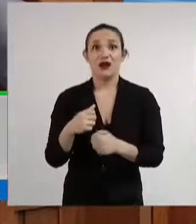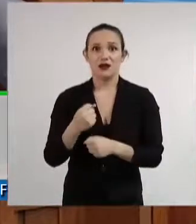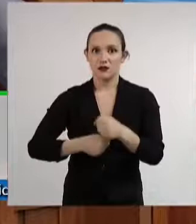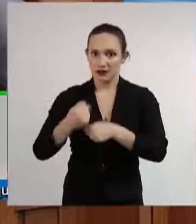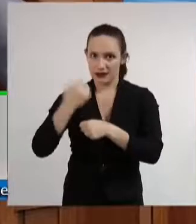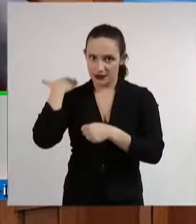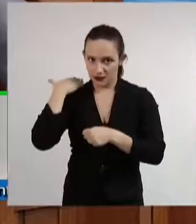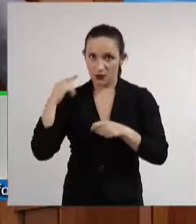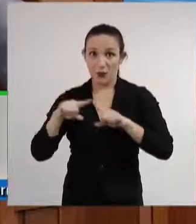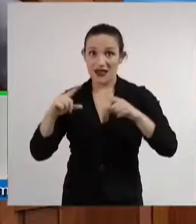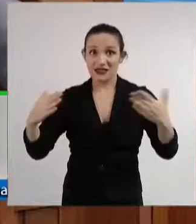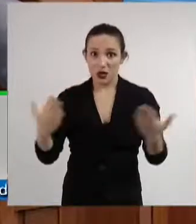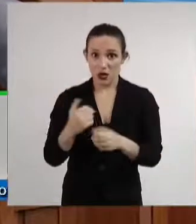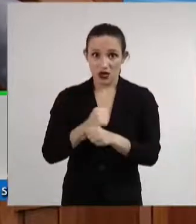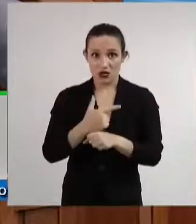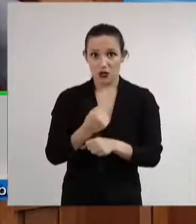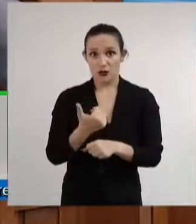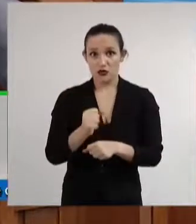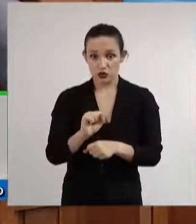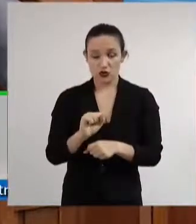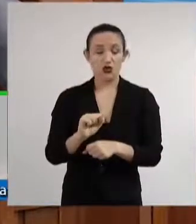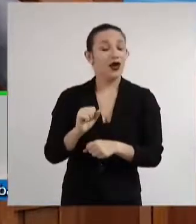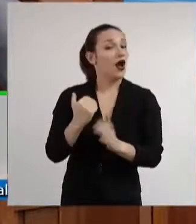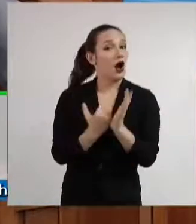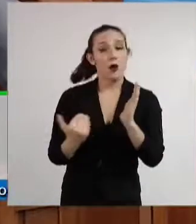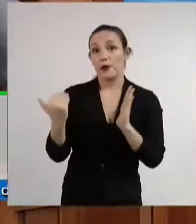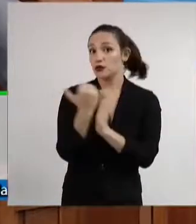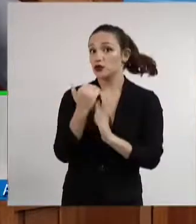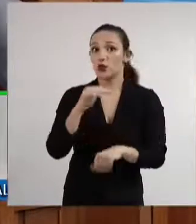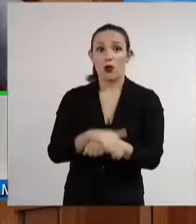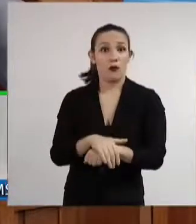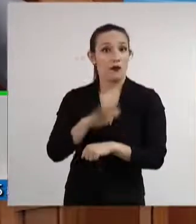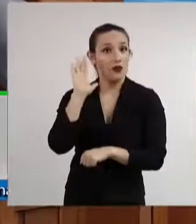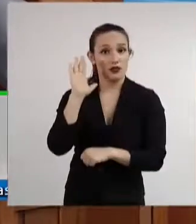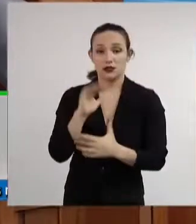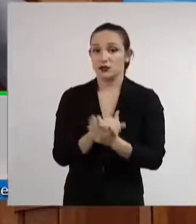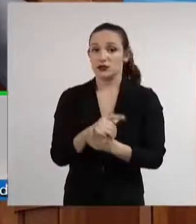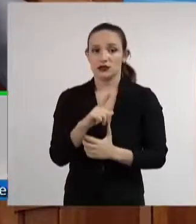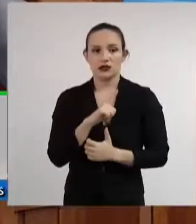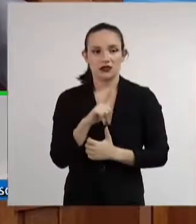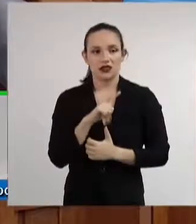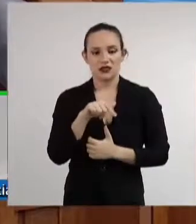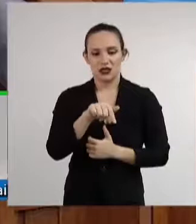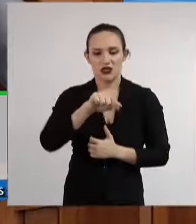1.626 boletins no mesmo período, o que representou uma variação de